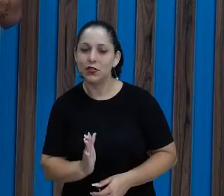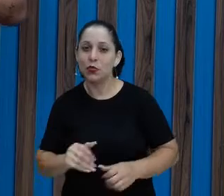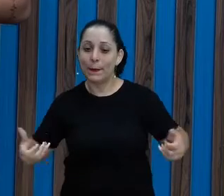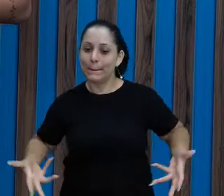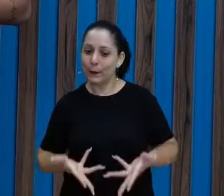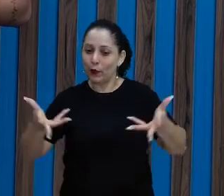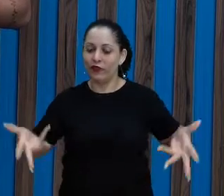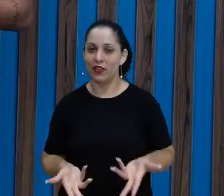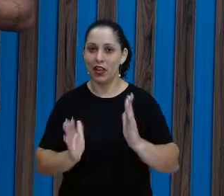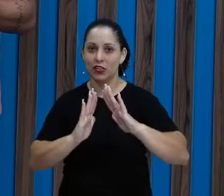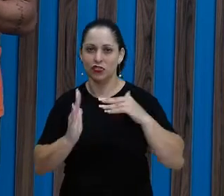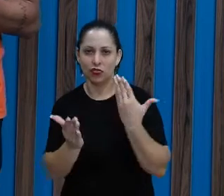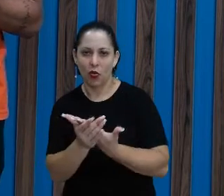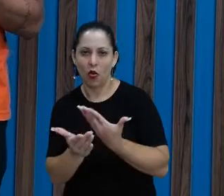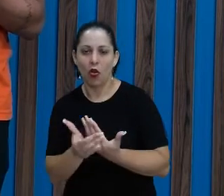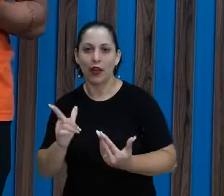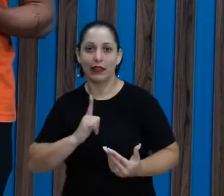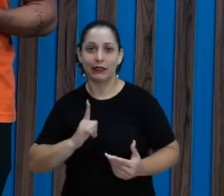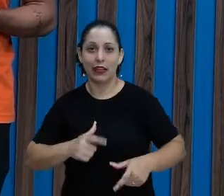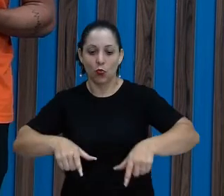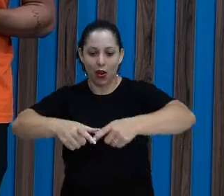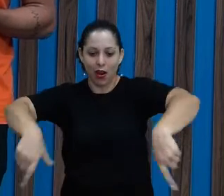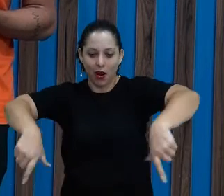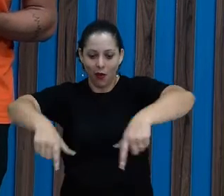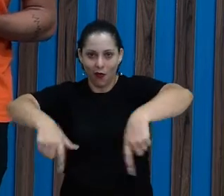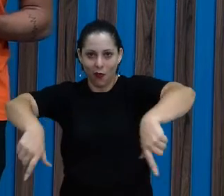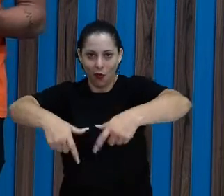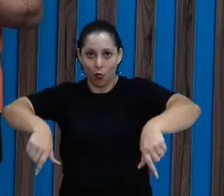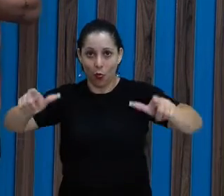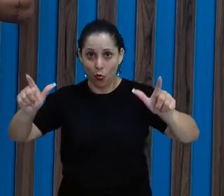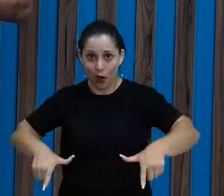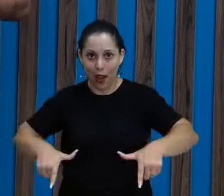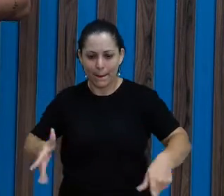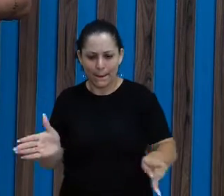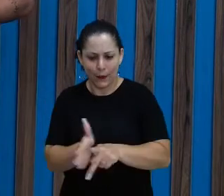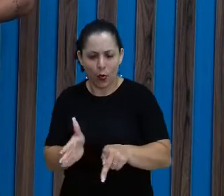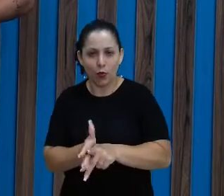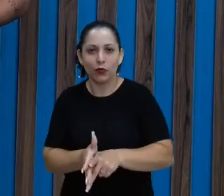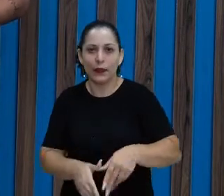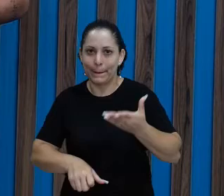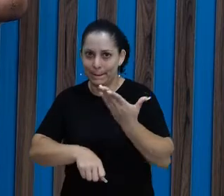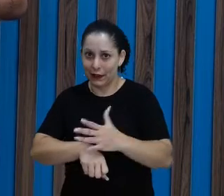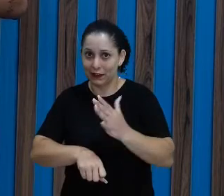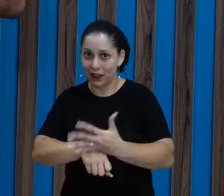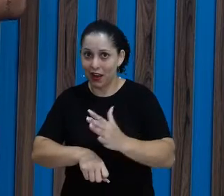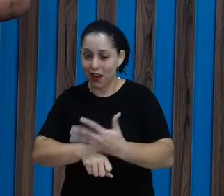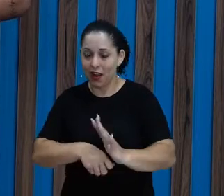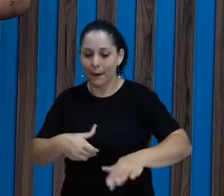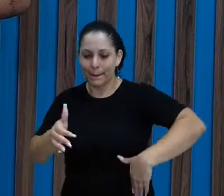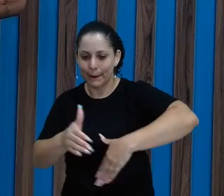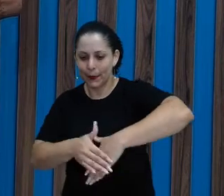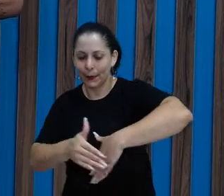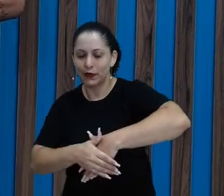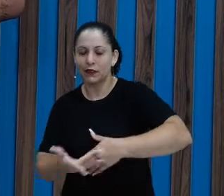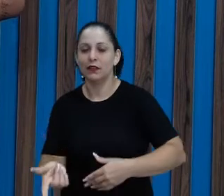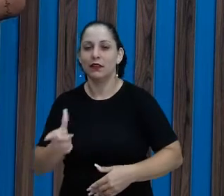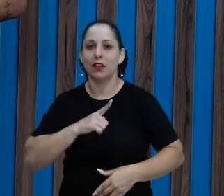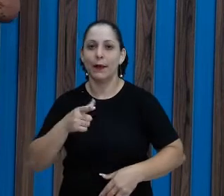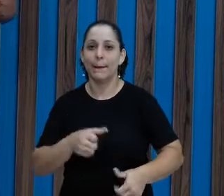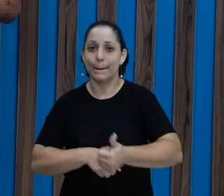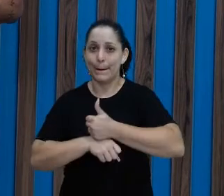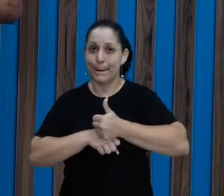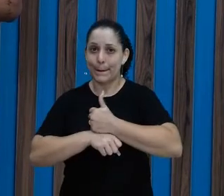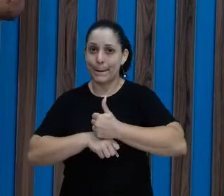uma quadra, né? Uma quadra adequada para a prática, tenham materiais, que tenham profissionais suficientes para